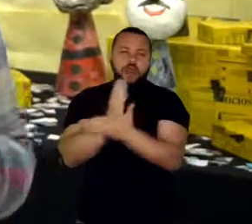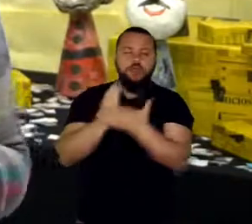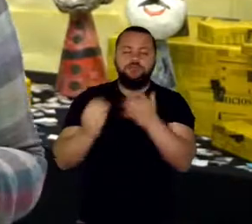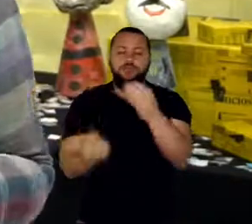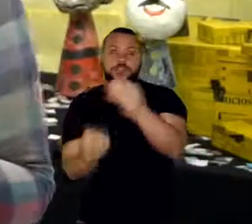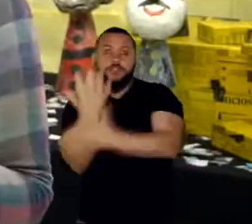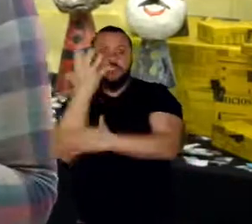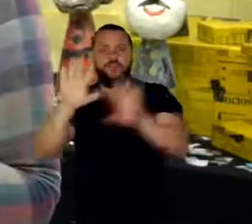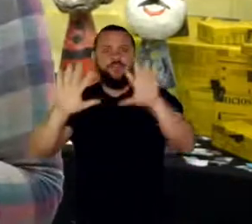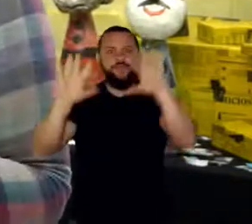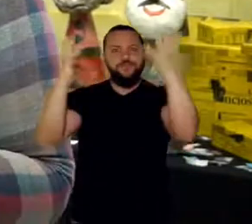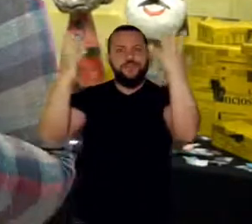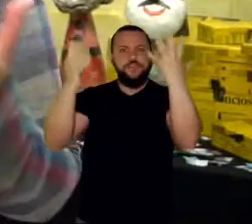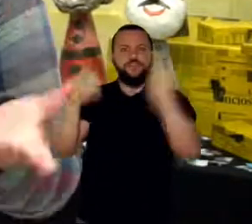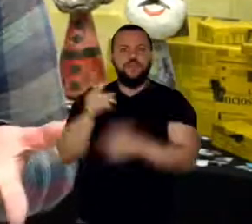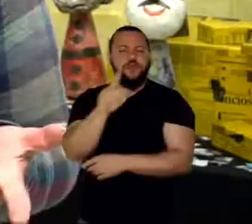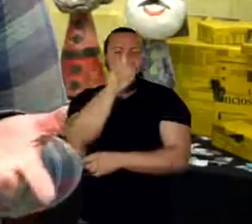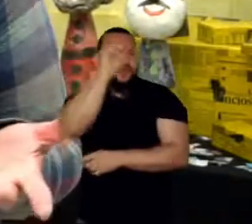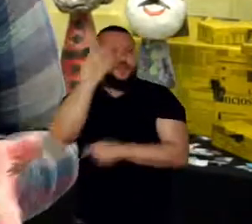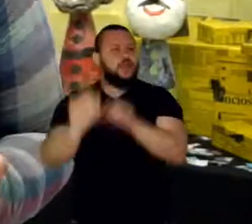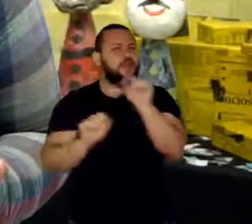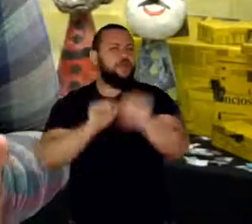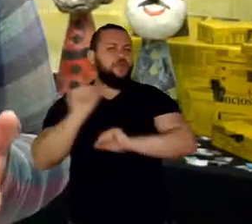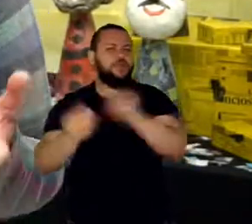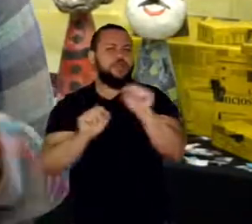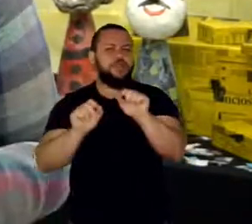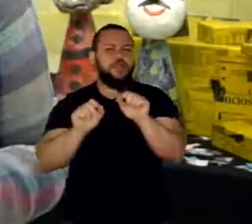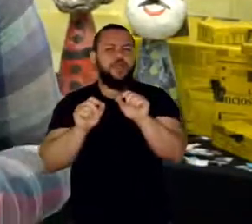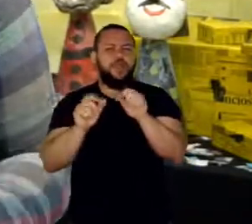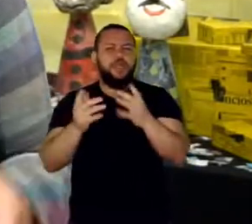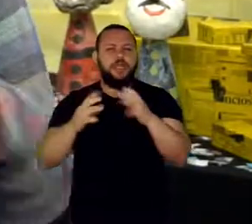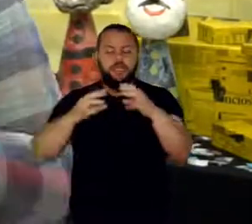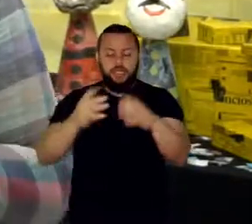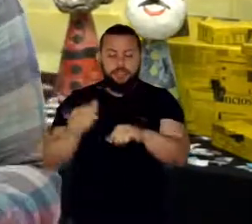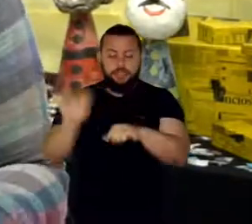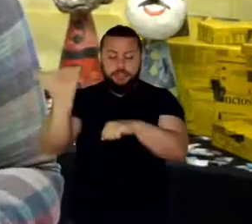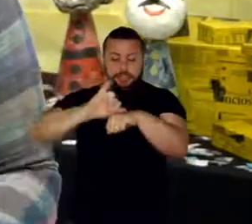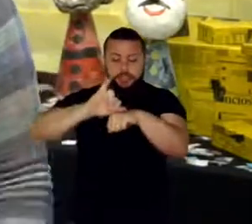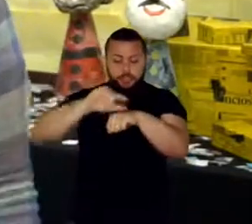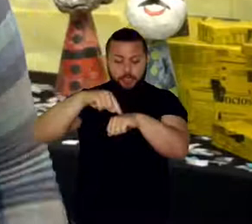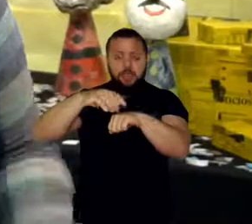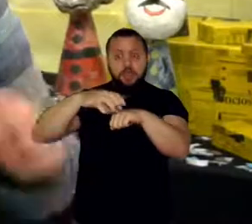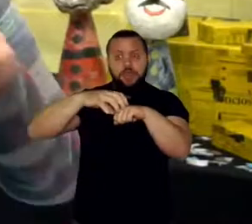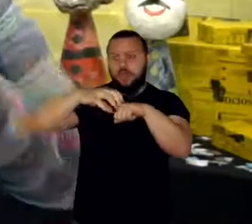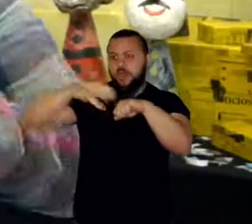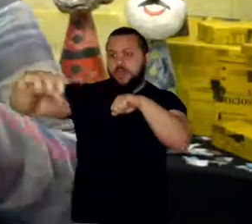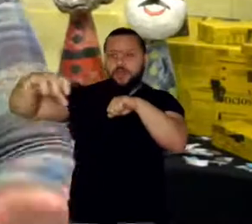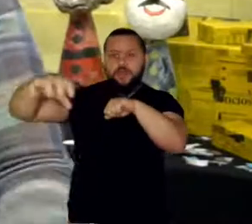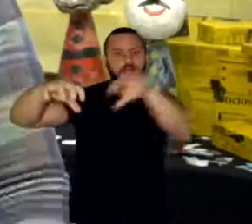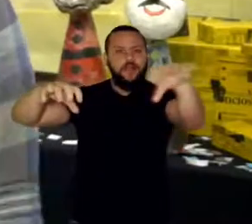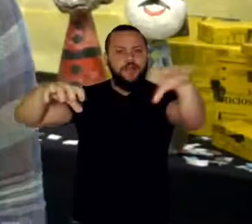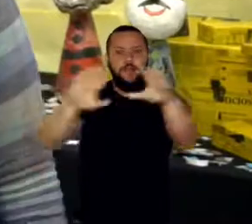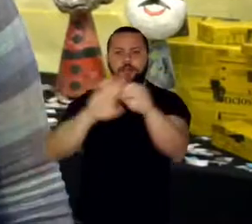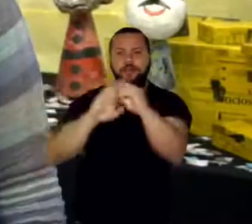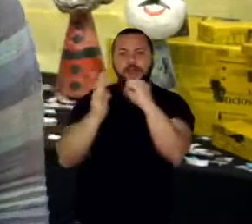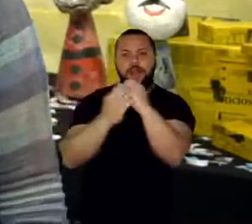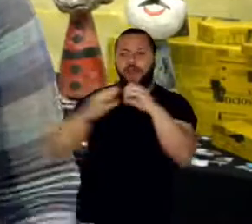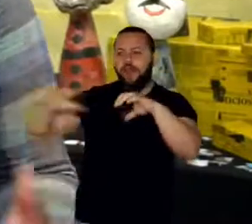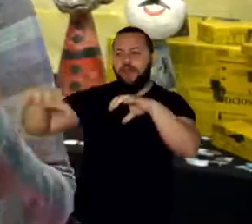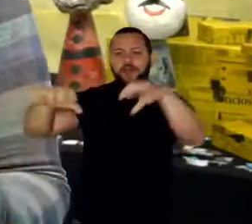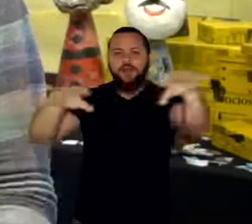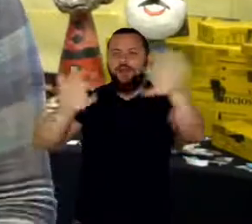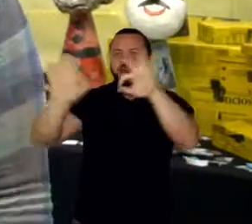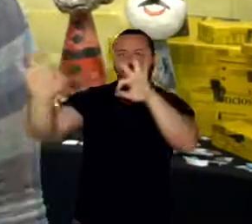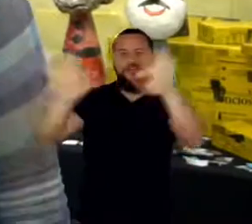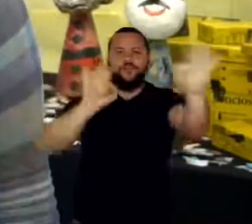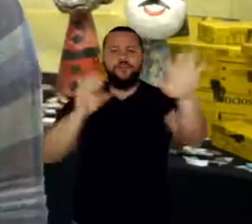E a ideia do festival é a gente descentralizar a cultura, né? Sair do centro de Curitiba, ir para os bairros de Curitiba e